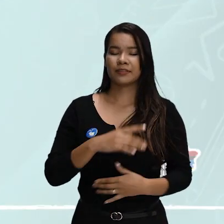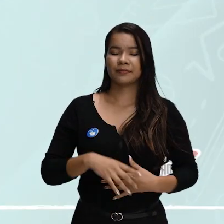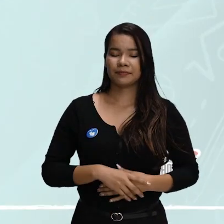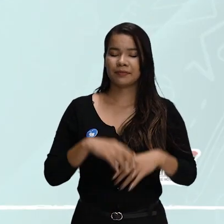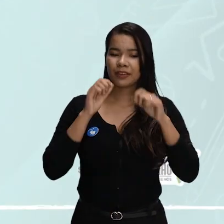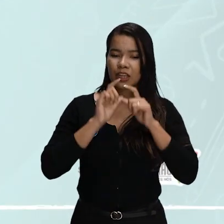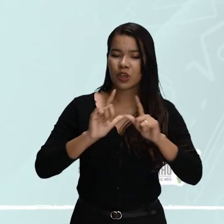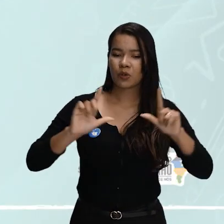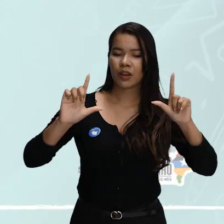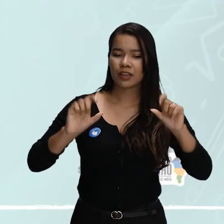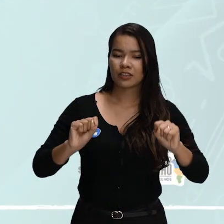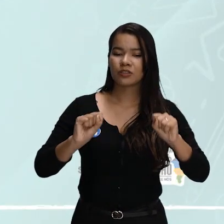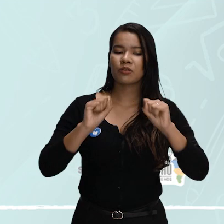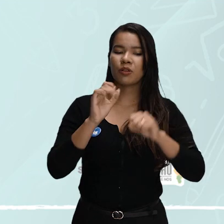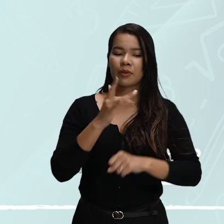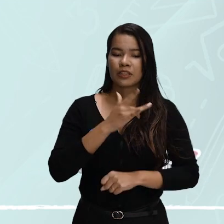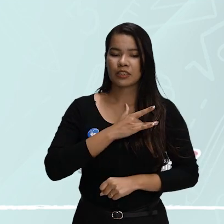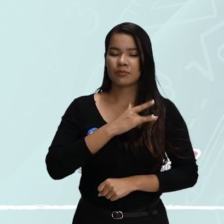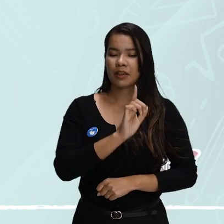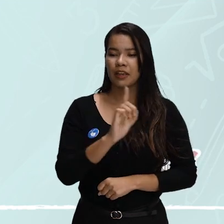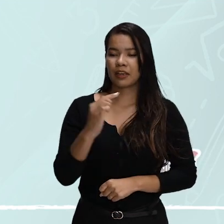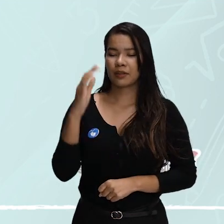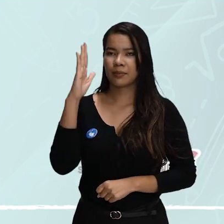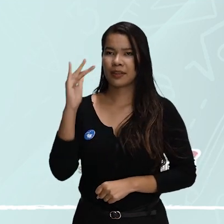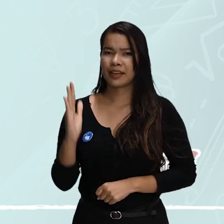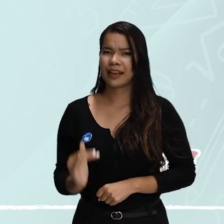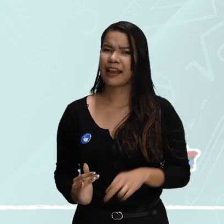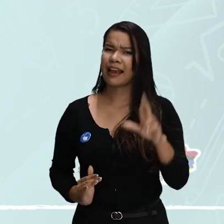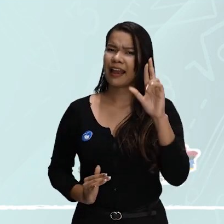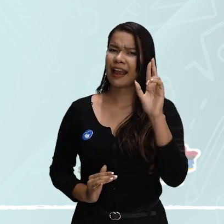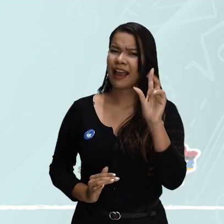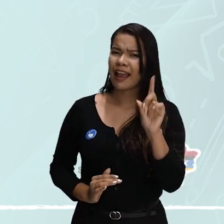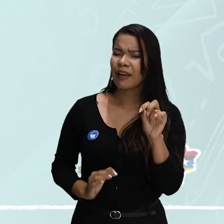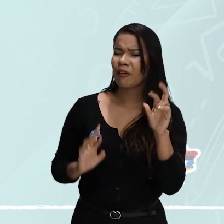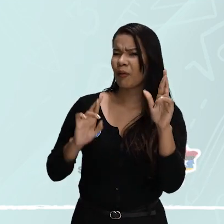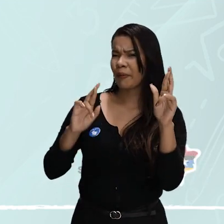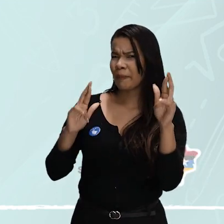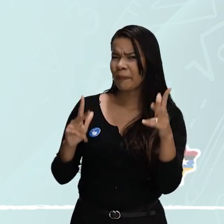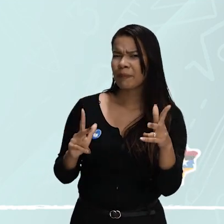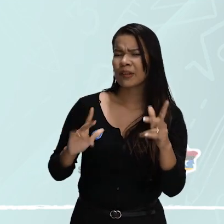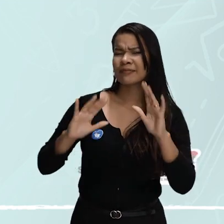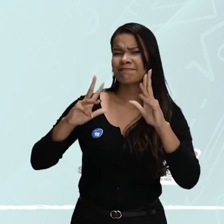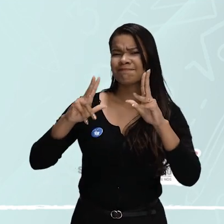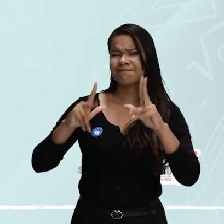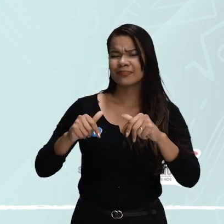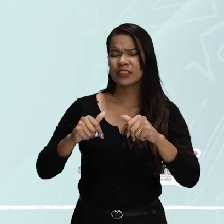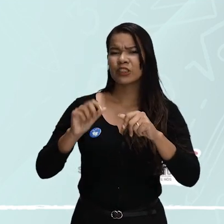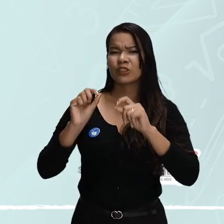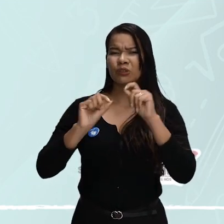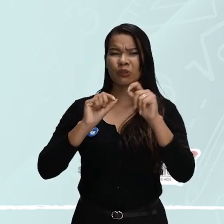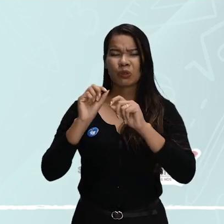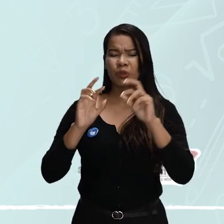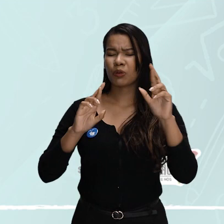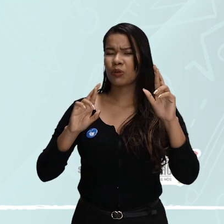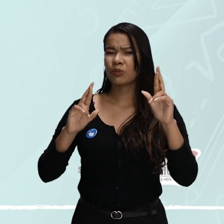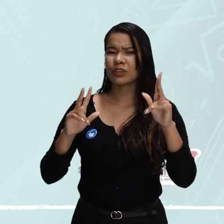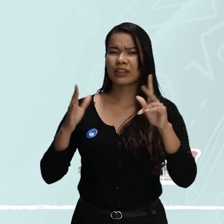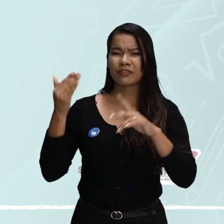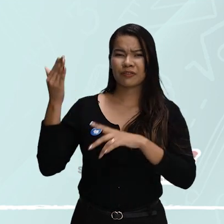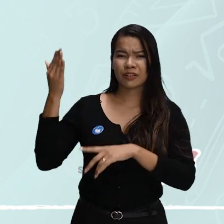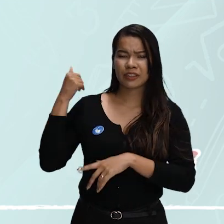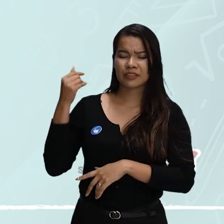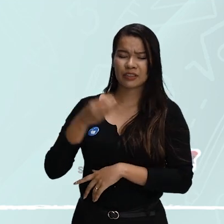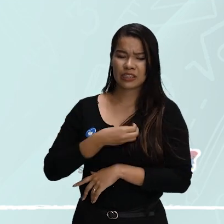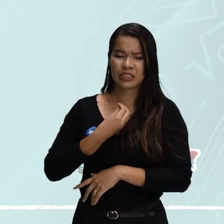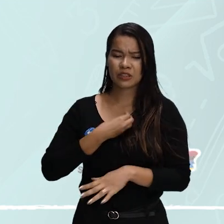romantismo nos dias atuais. Pergunta, é completamente diferente daquele vivido nos séculos XVIII e XIX? Quando pensamos